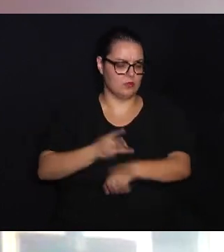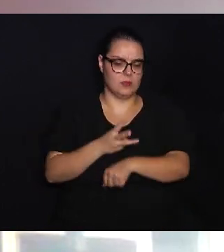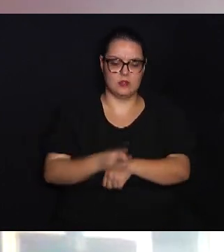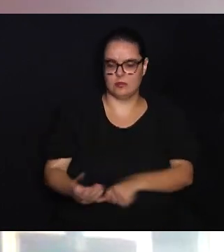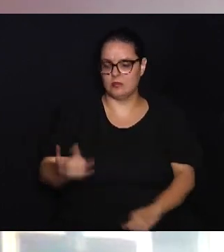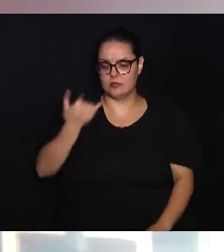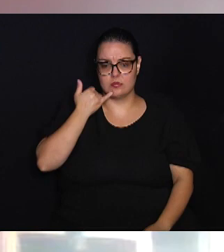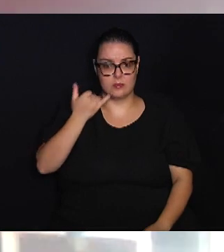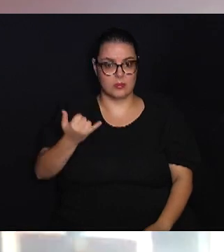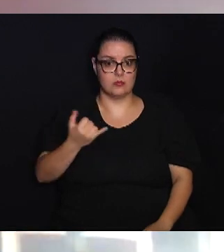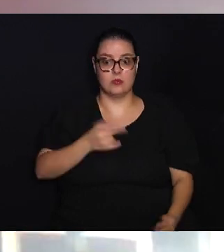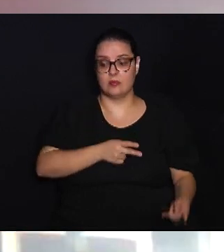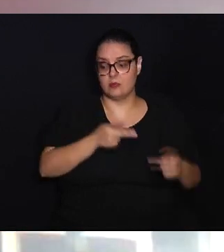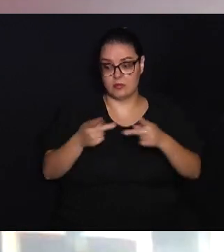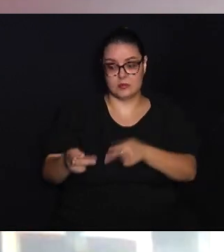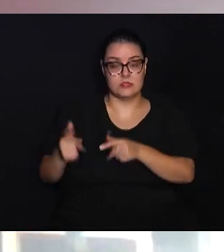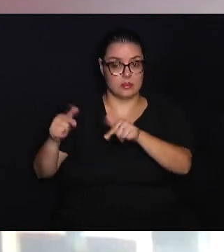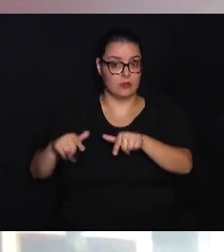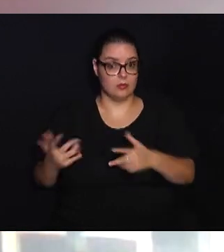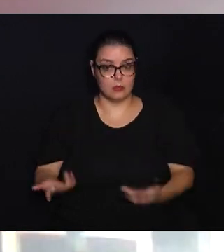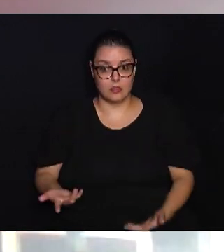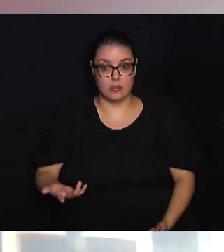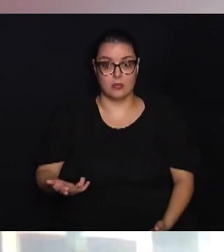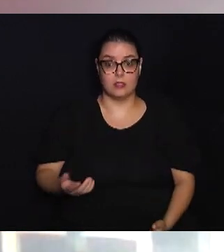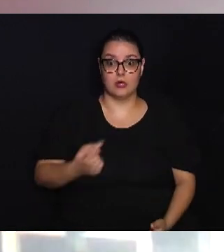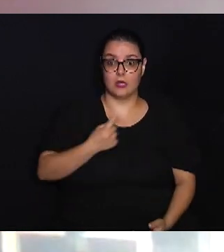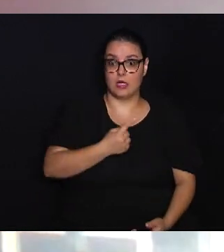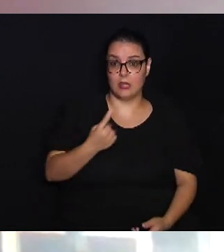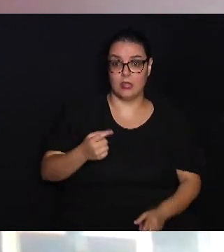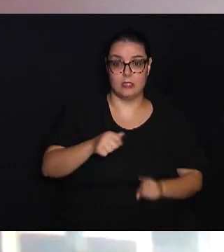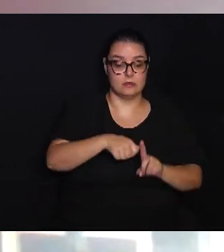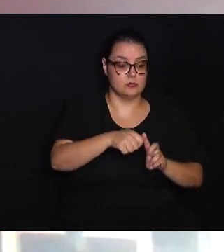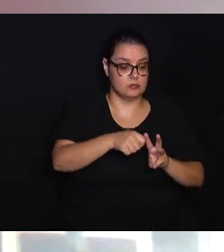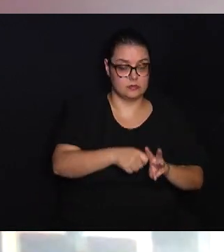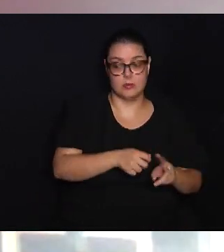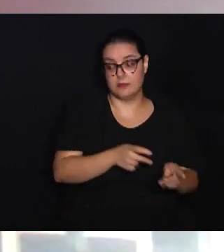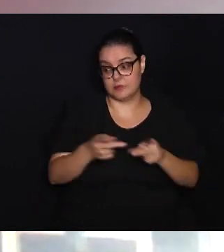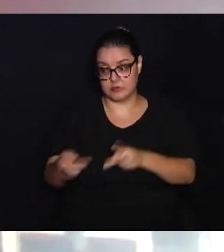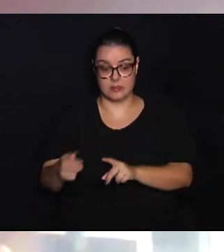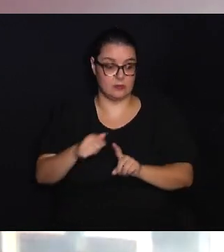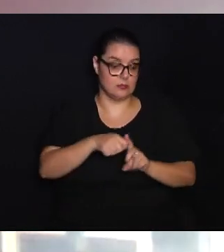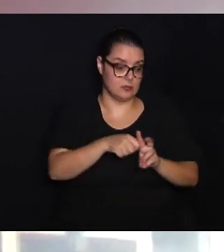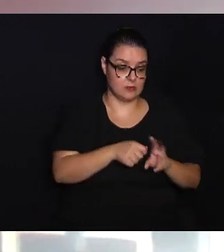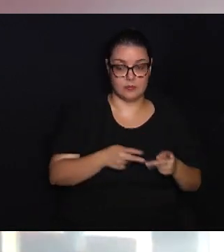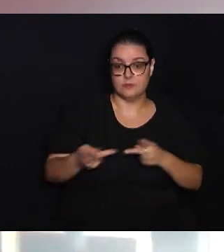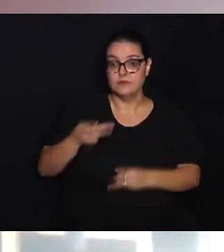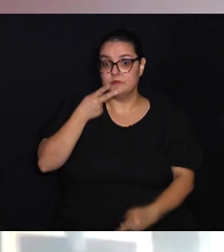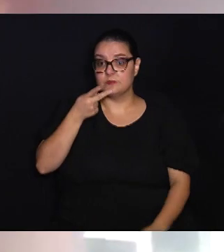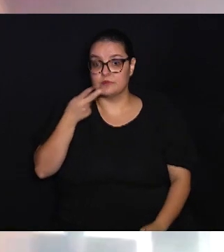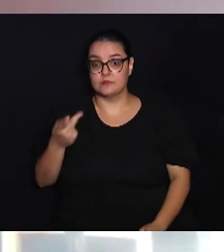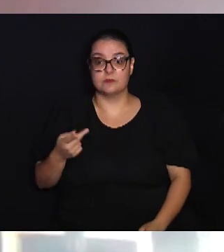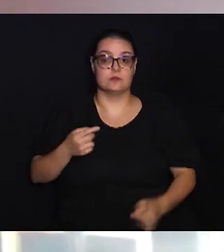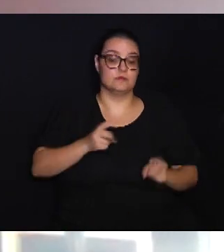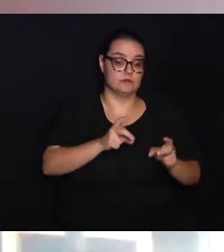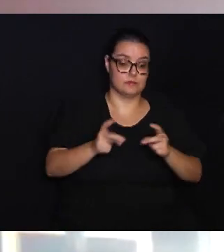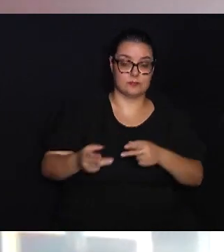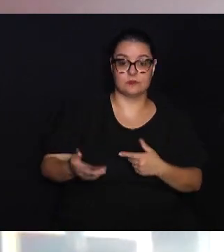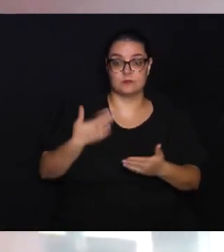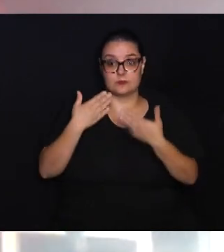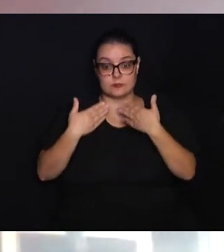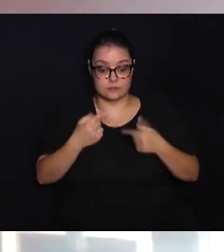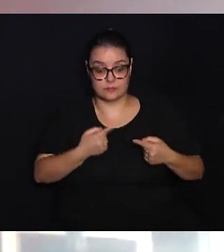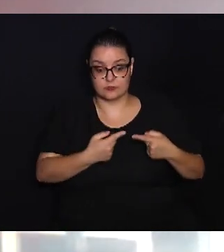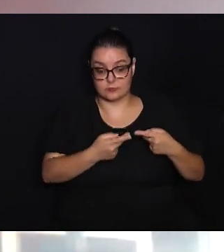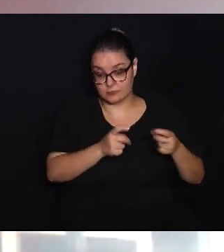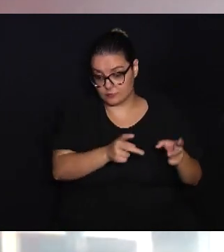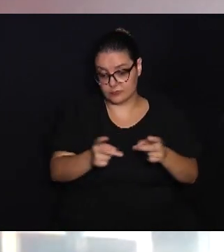ou WhatsApp ou telefone visitar a operação a cada trimestre discutir venda falar de venda que